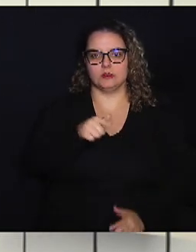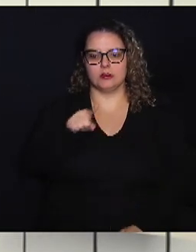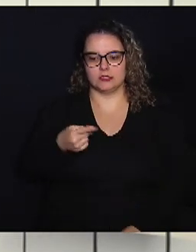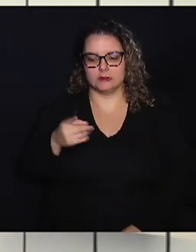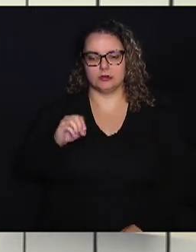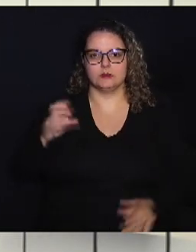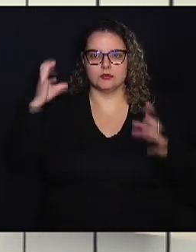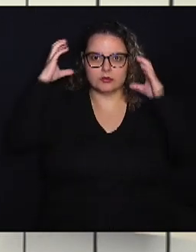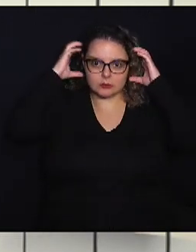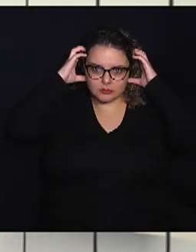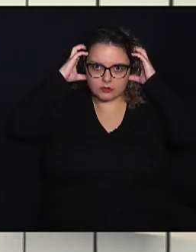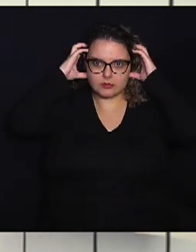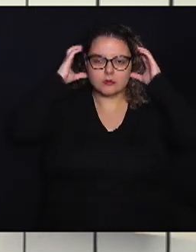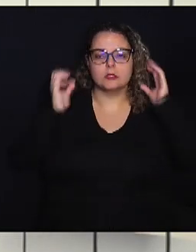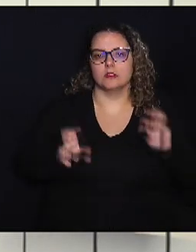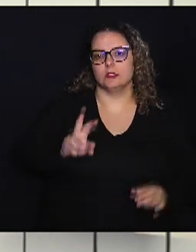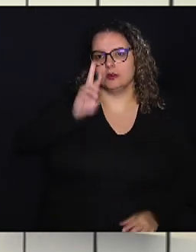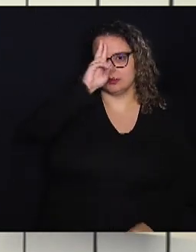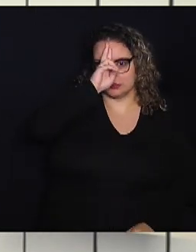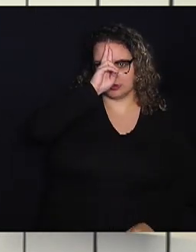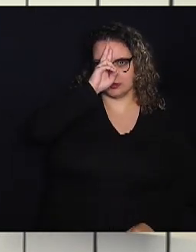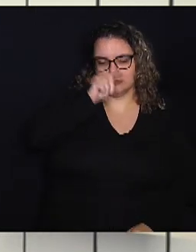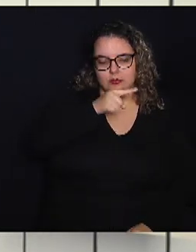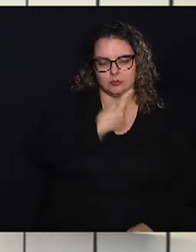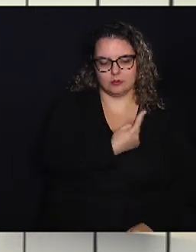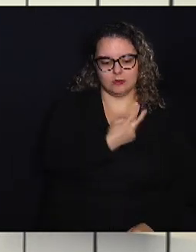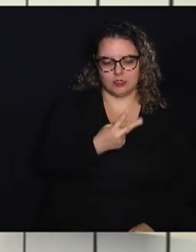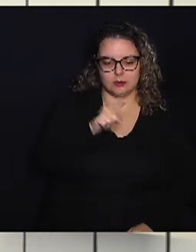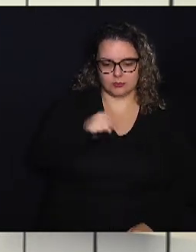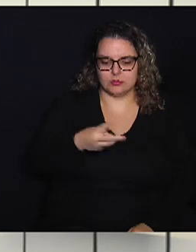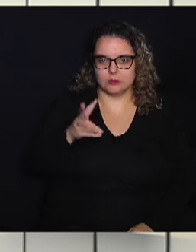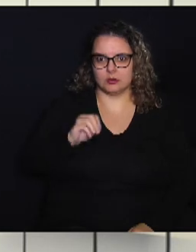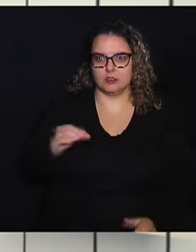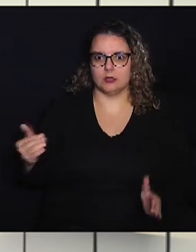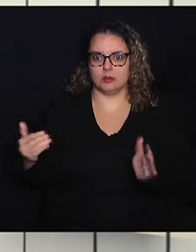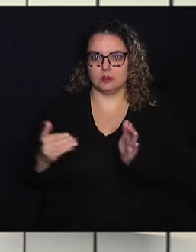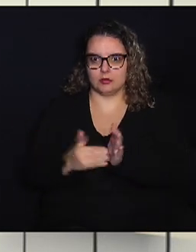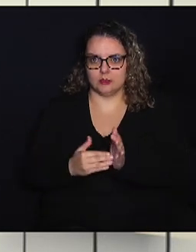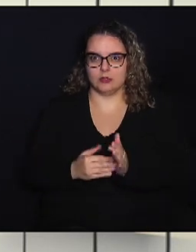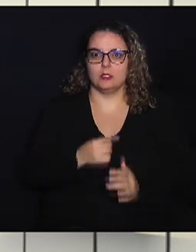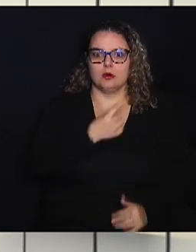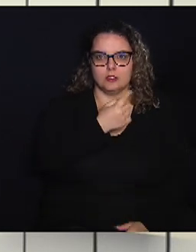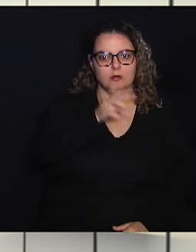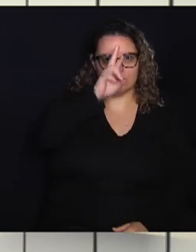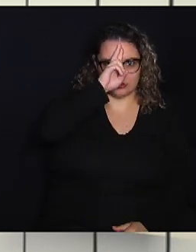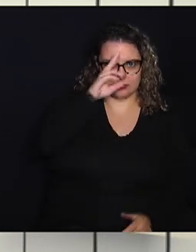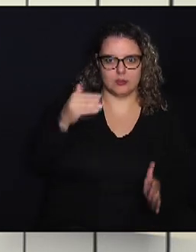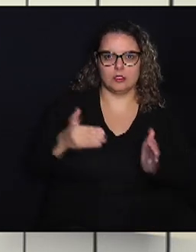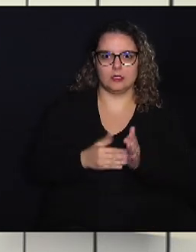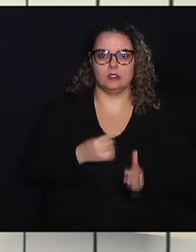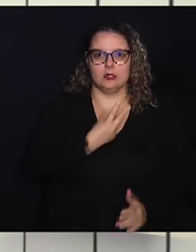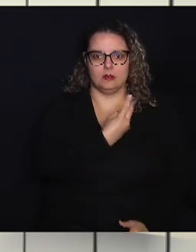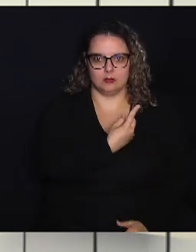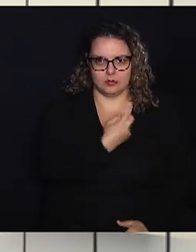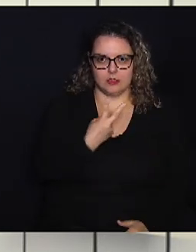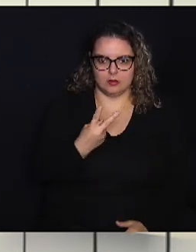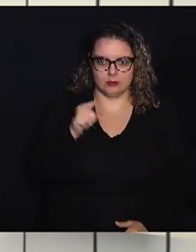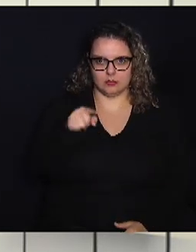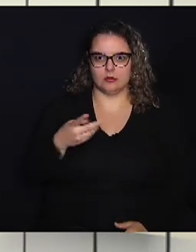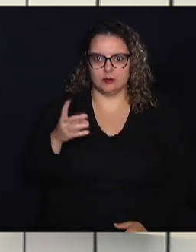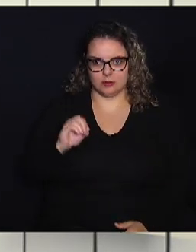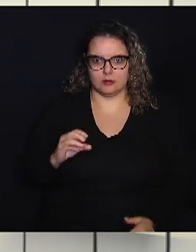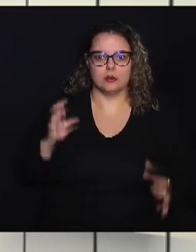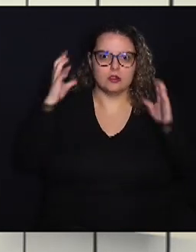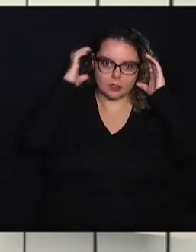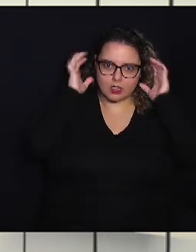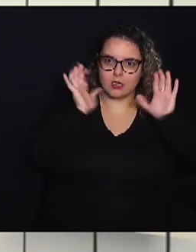7h10 e do meio-dia e meia até do meio-dia a meio-dia e 10. Isso no rádio, do meio-dia a